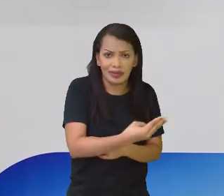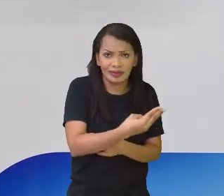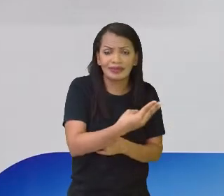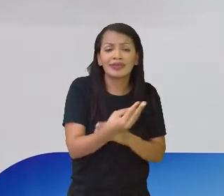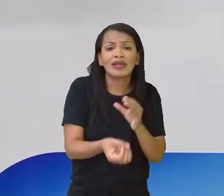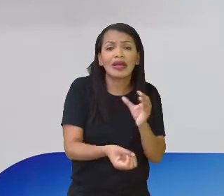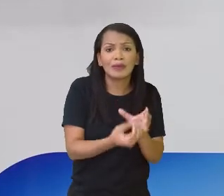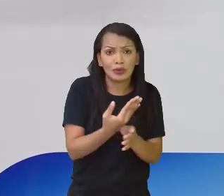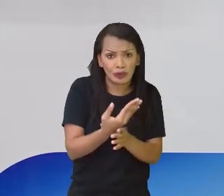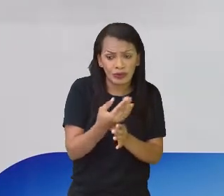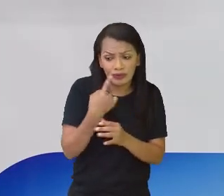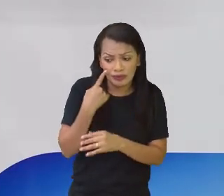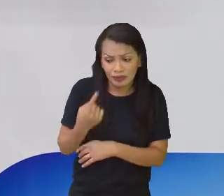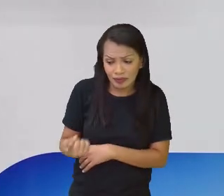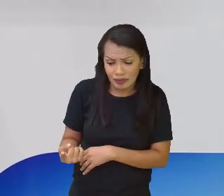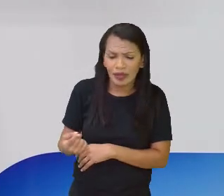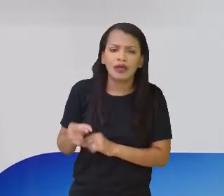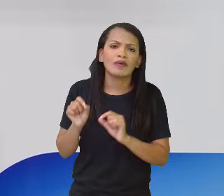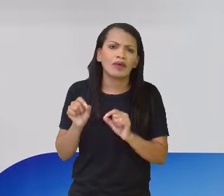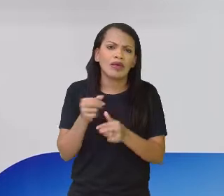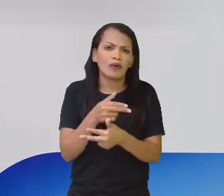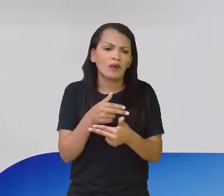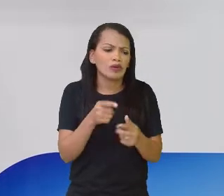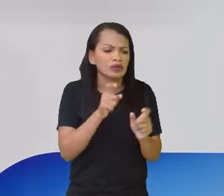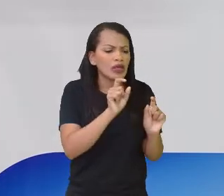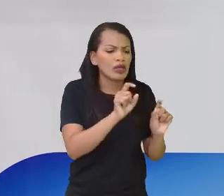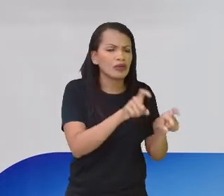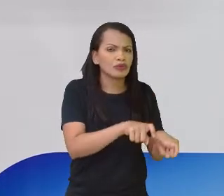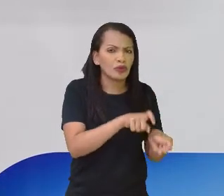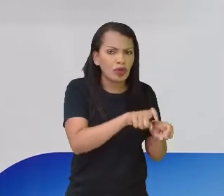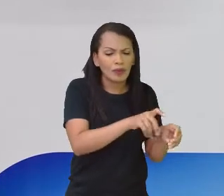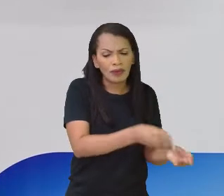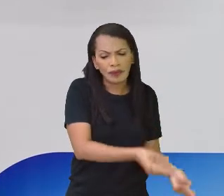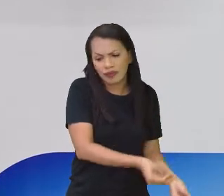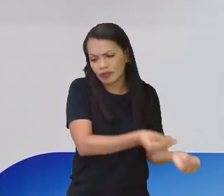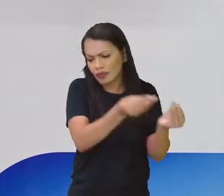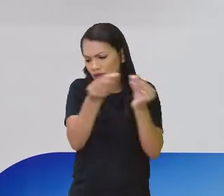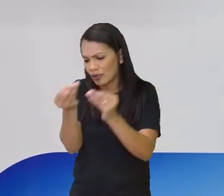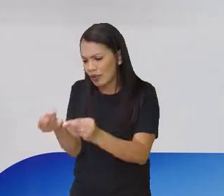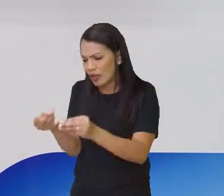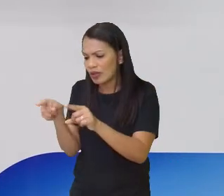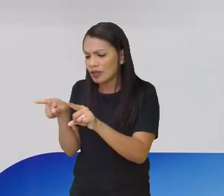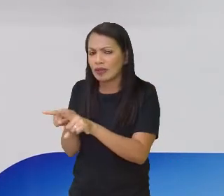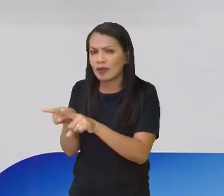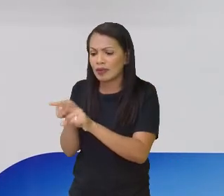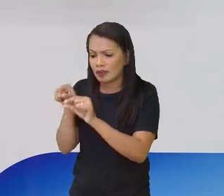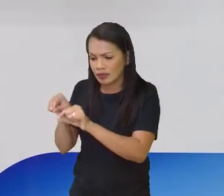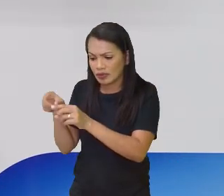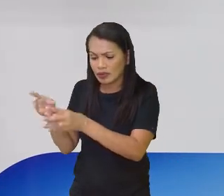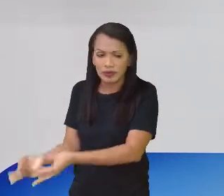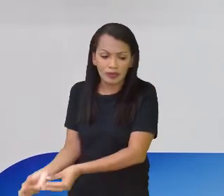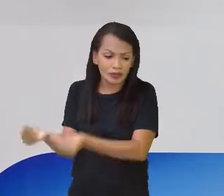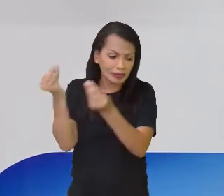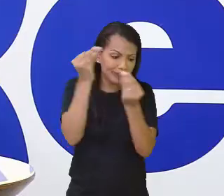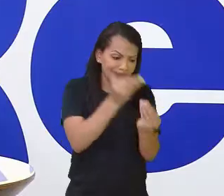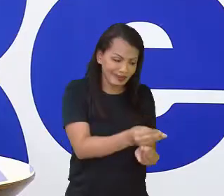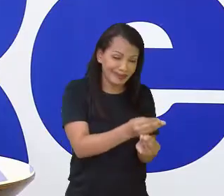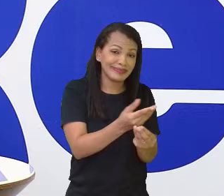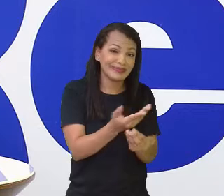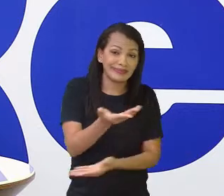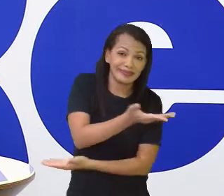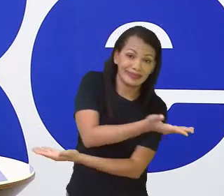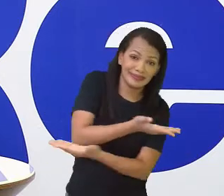circulação. Coisas que vêm do campo para cá e coisas que saem da cidade para o campo. Diga lá. A Ana falou, né,